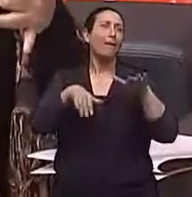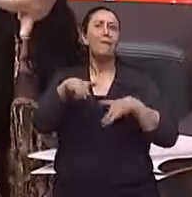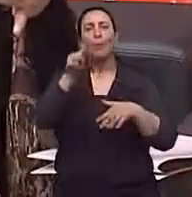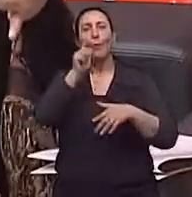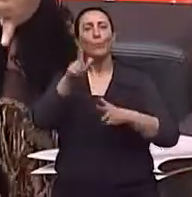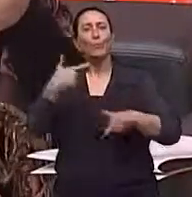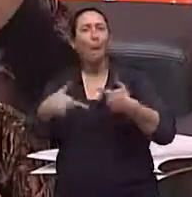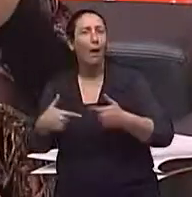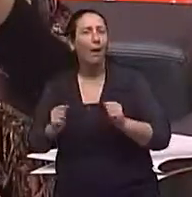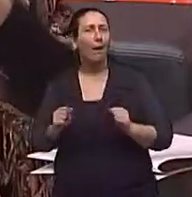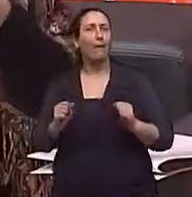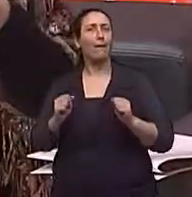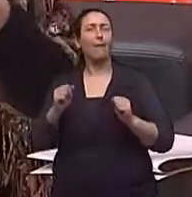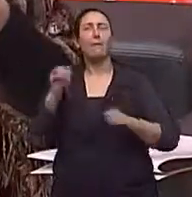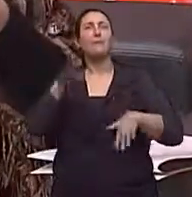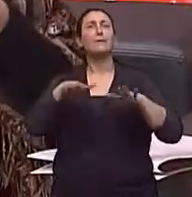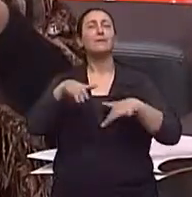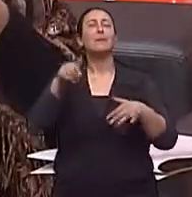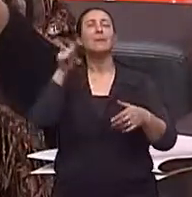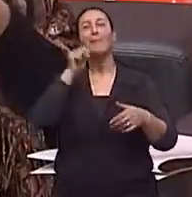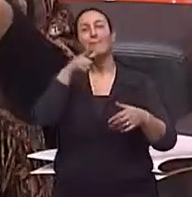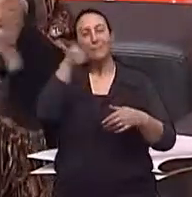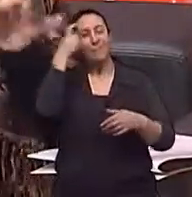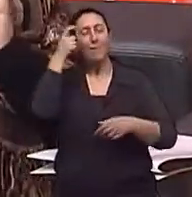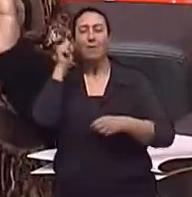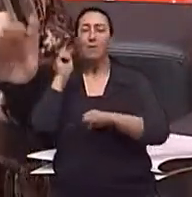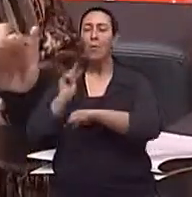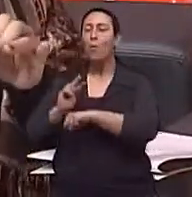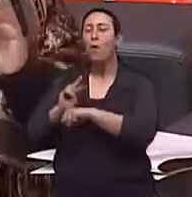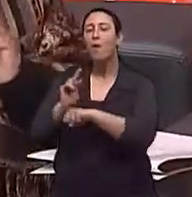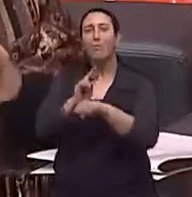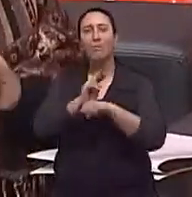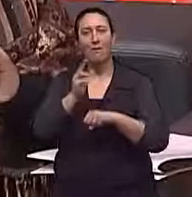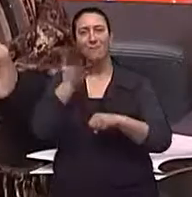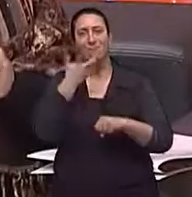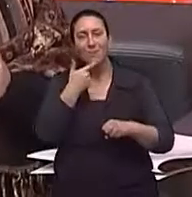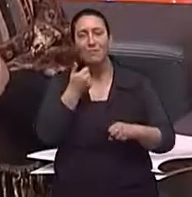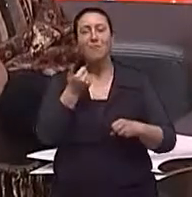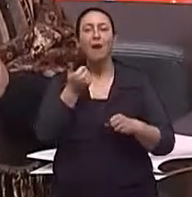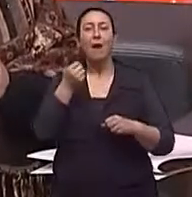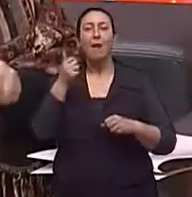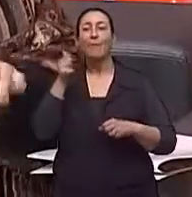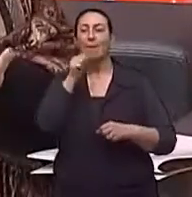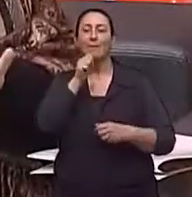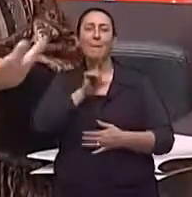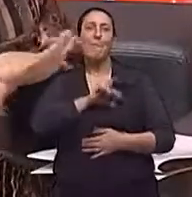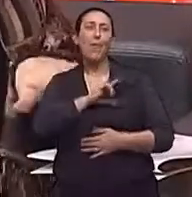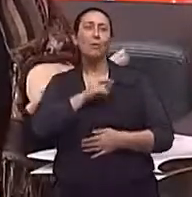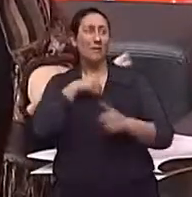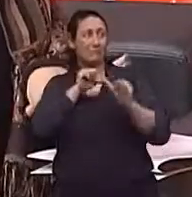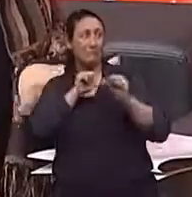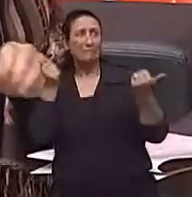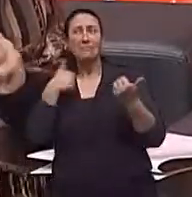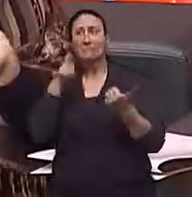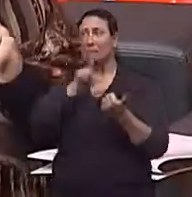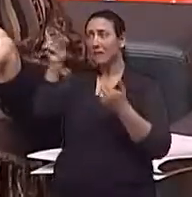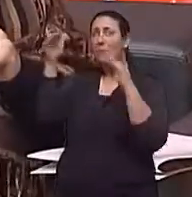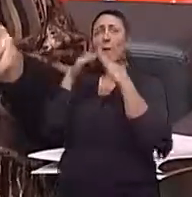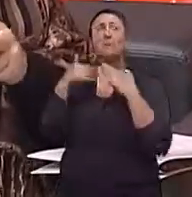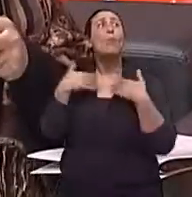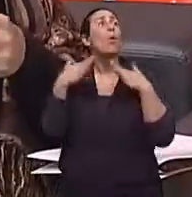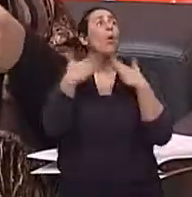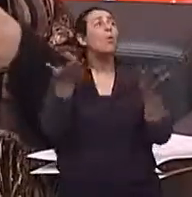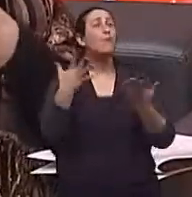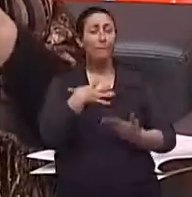trabalham tem toda a questão da criação das crianças que elas também tem é de a guarda das crianças por conta de sair de casa